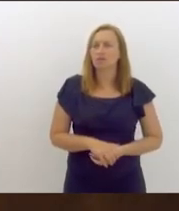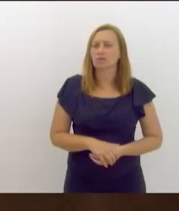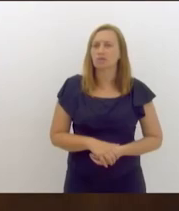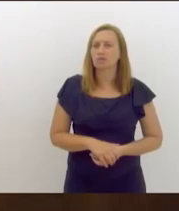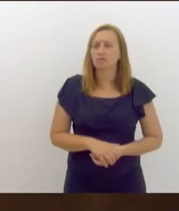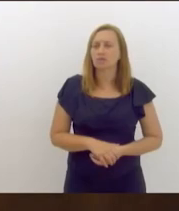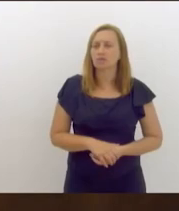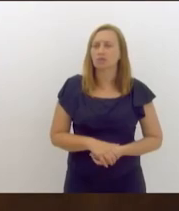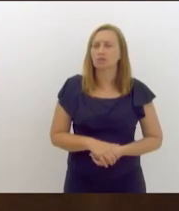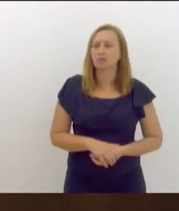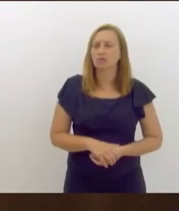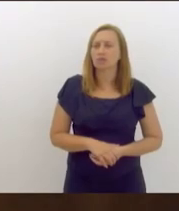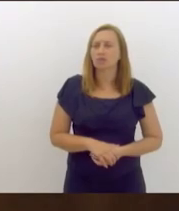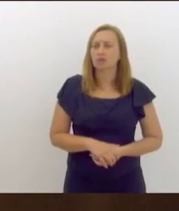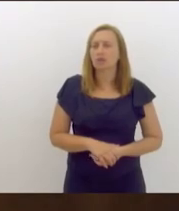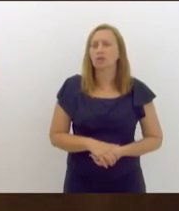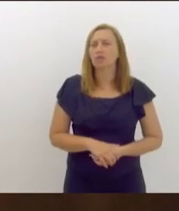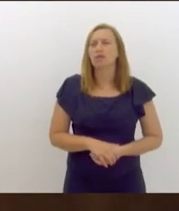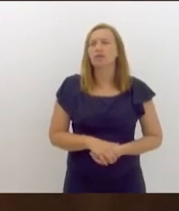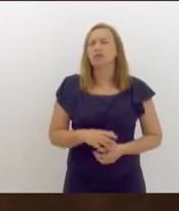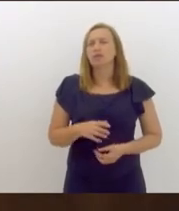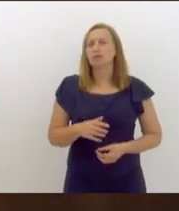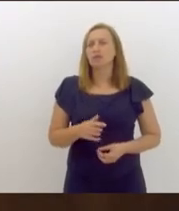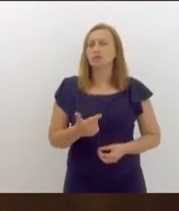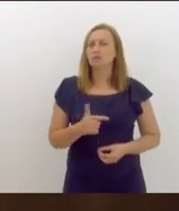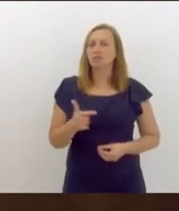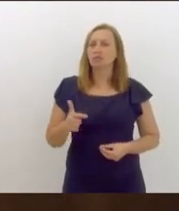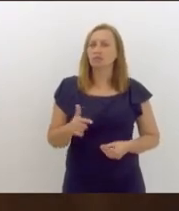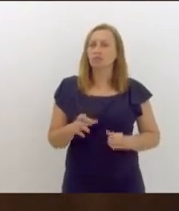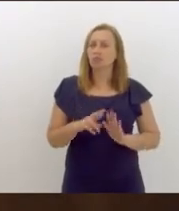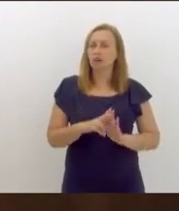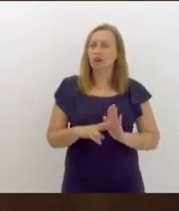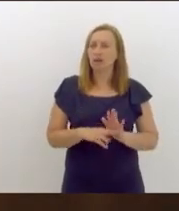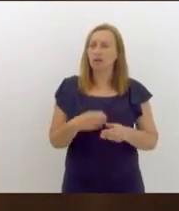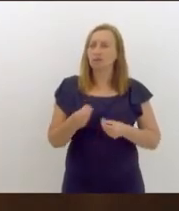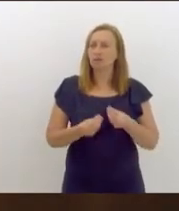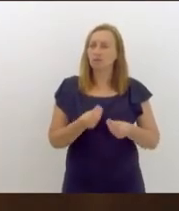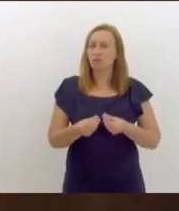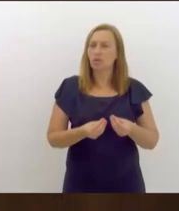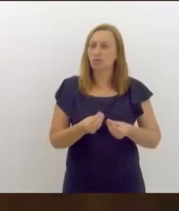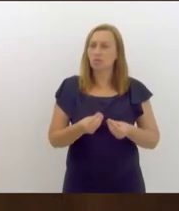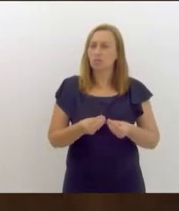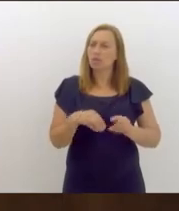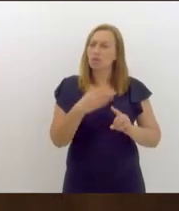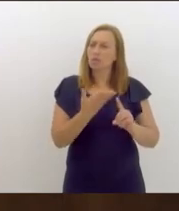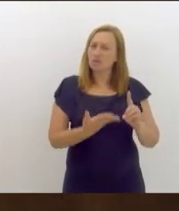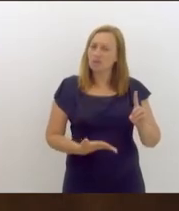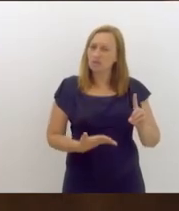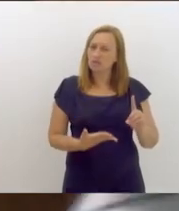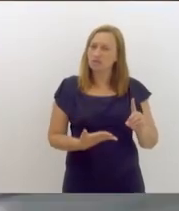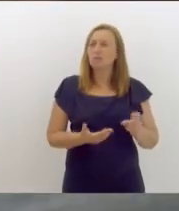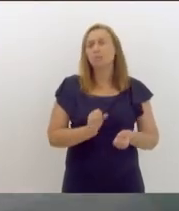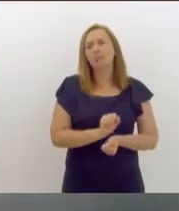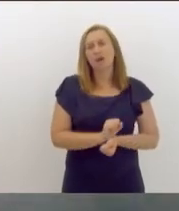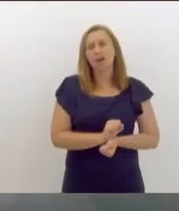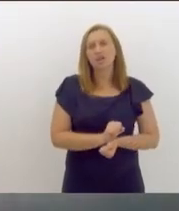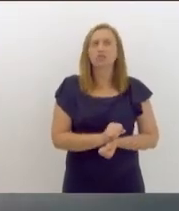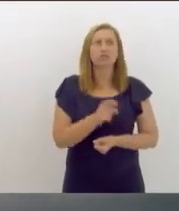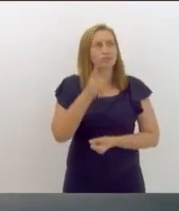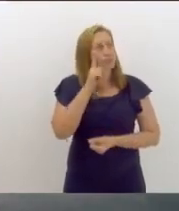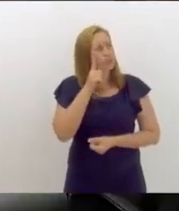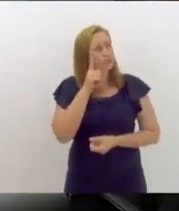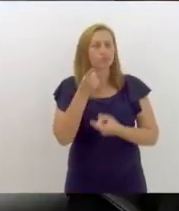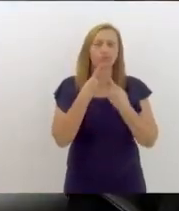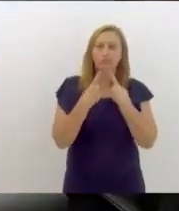encontra no decidirmos Como será a forma de homenagear essa casa que paralise todas as homenagens todo santo dia a gente